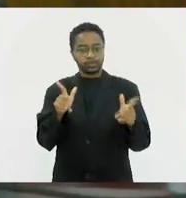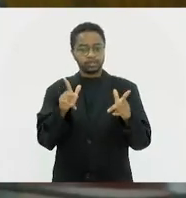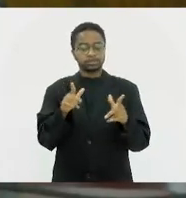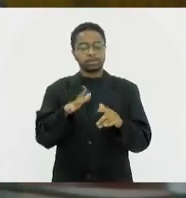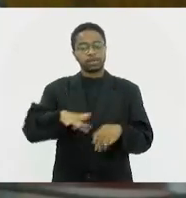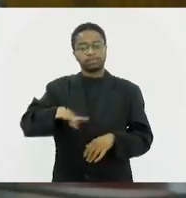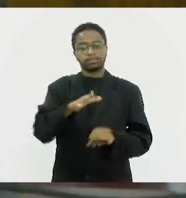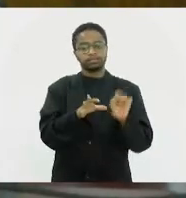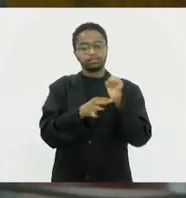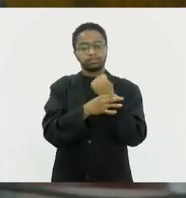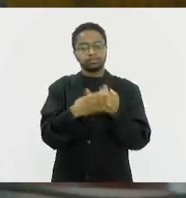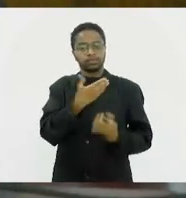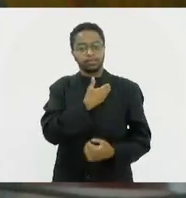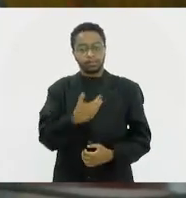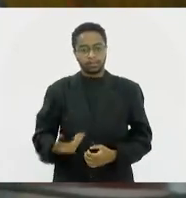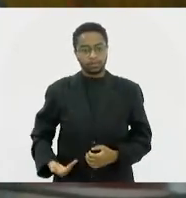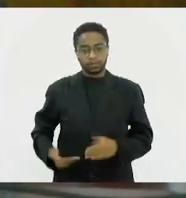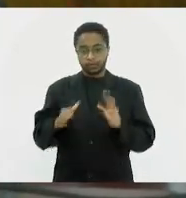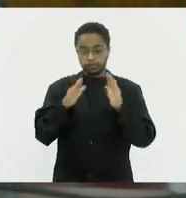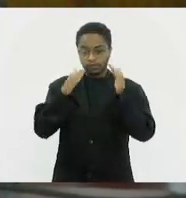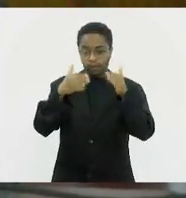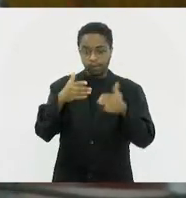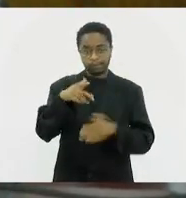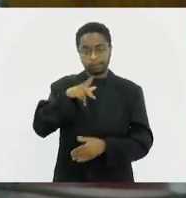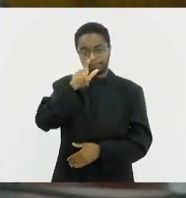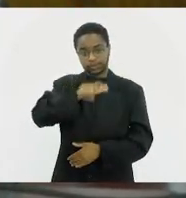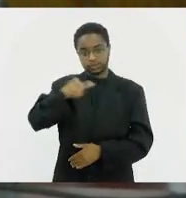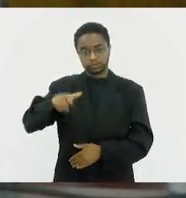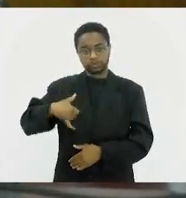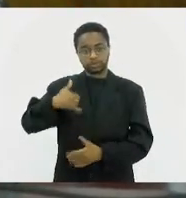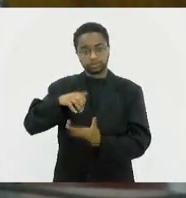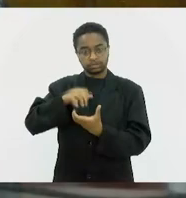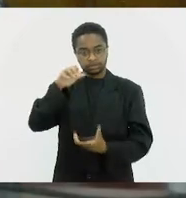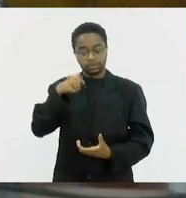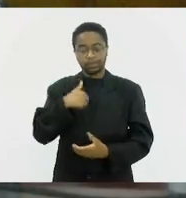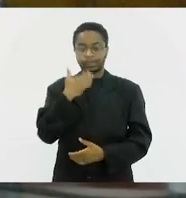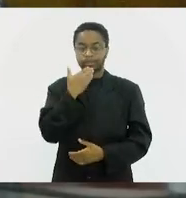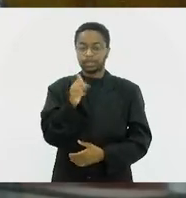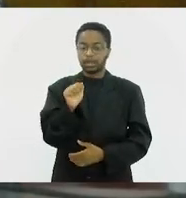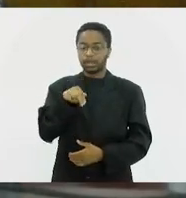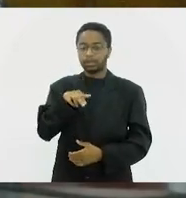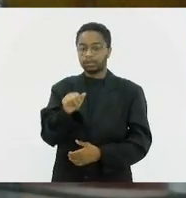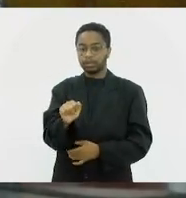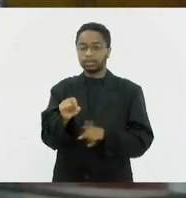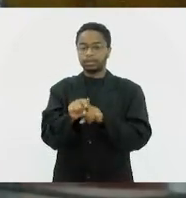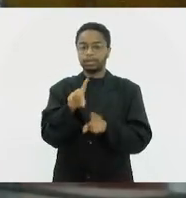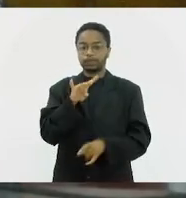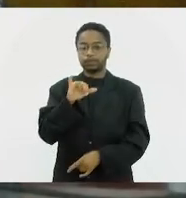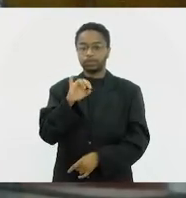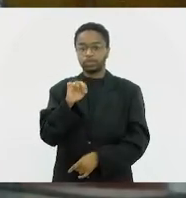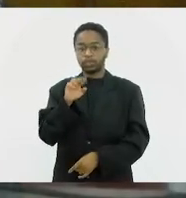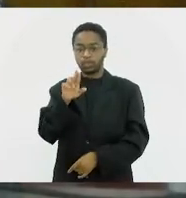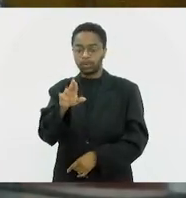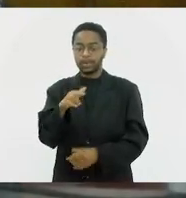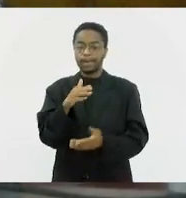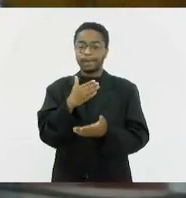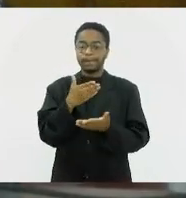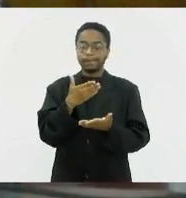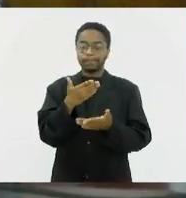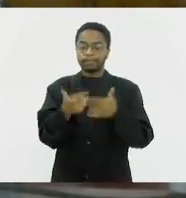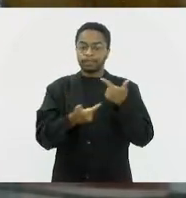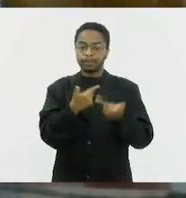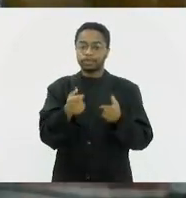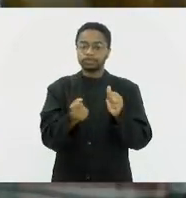segurança pública voltada para os idosos. Queria pedir que a Ana e o Vitor que fazem parte da Patrulha do Idoso.